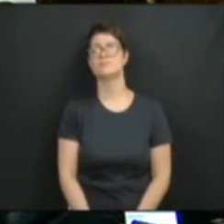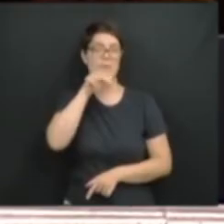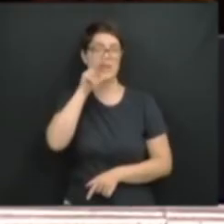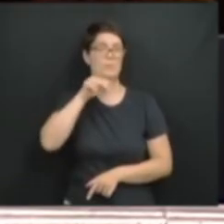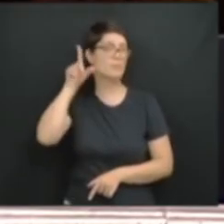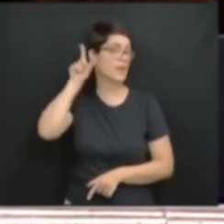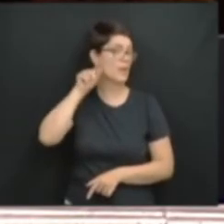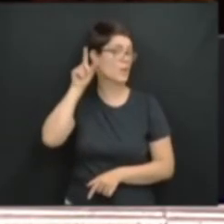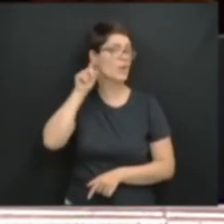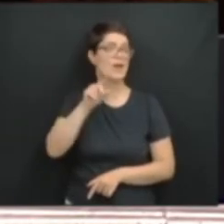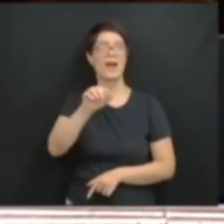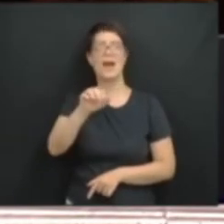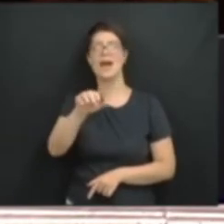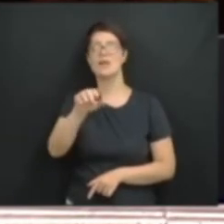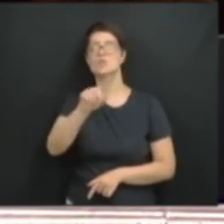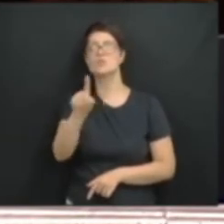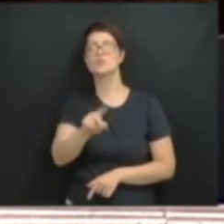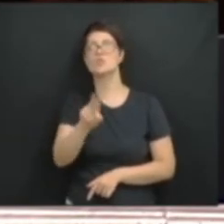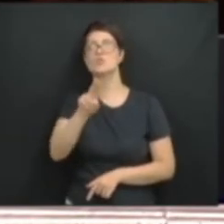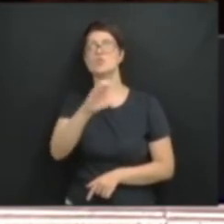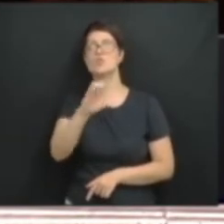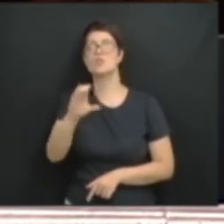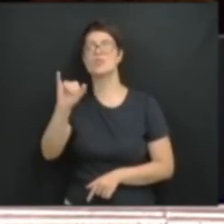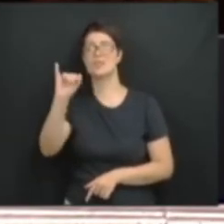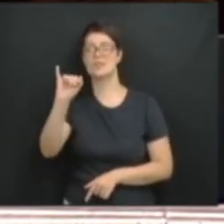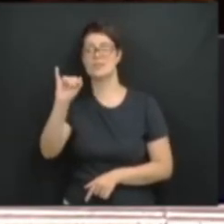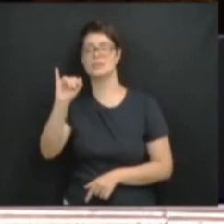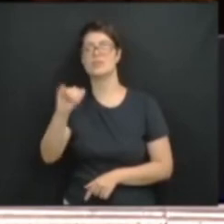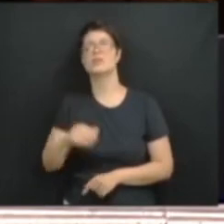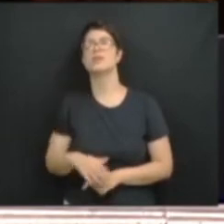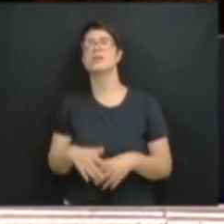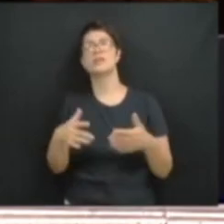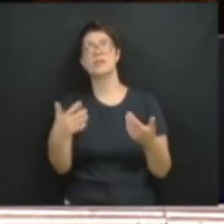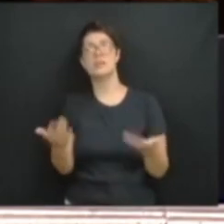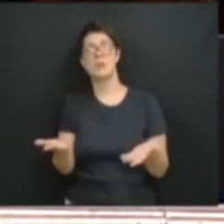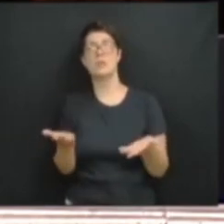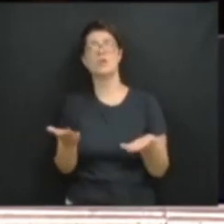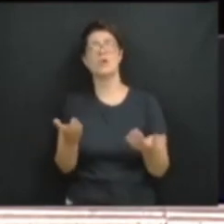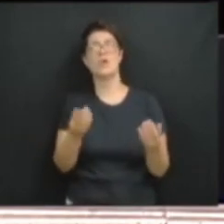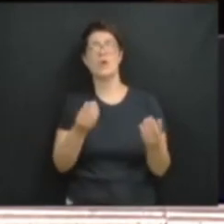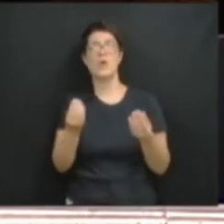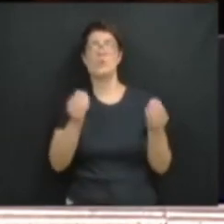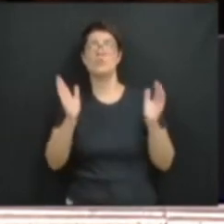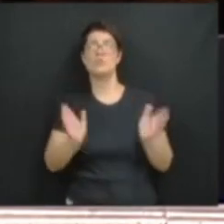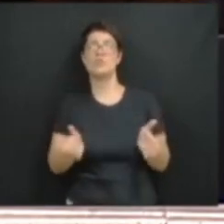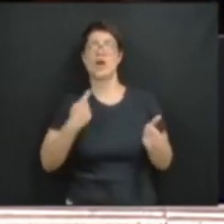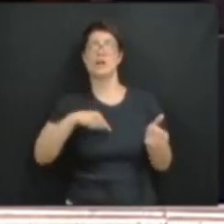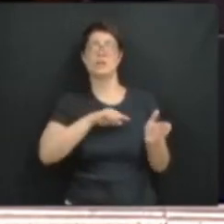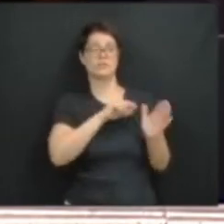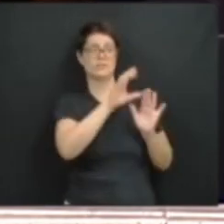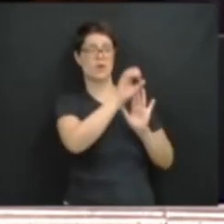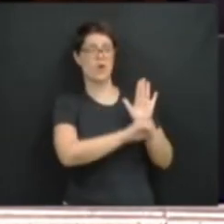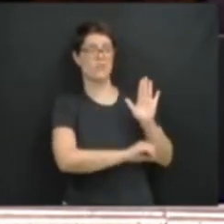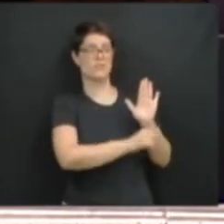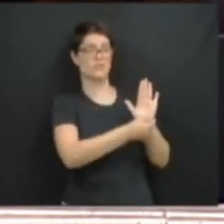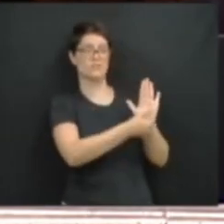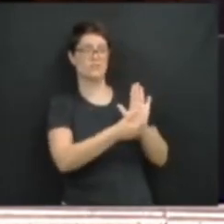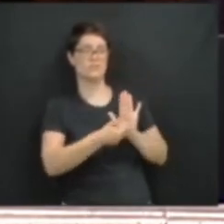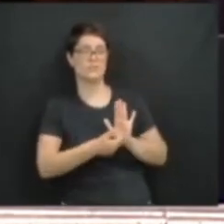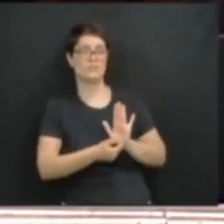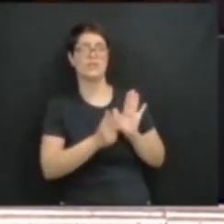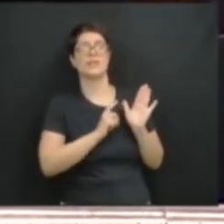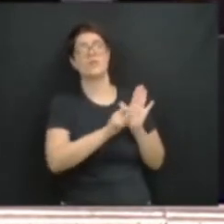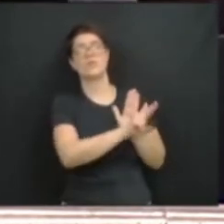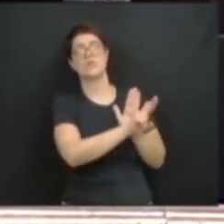vaga comunico os senhores deputados que Considerando o recebimento do Ofício do governador em que indica